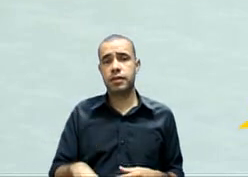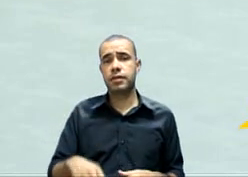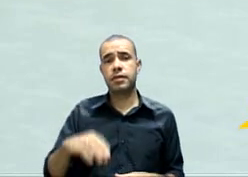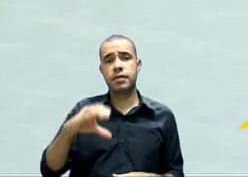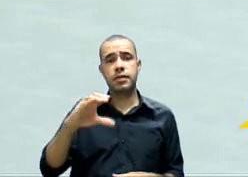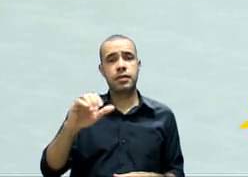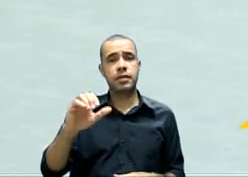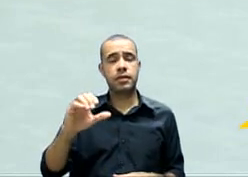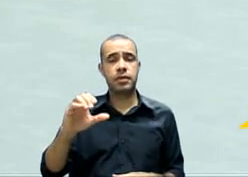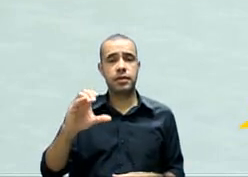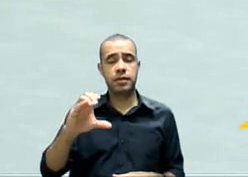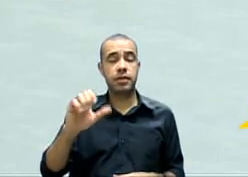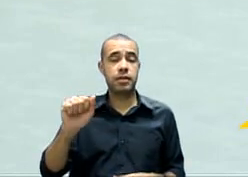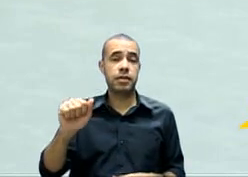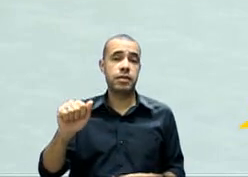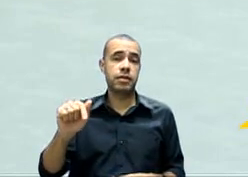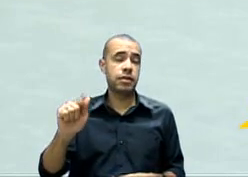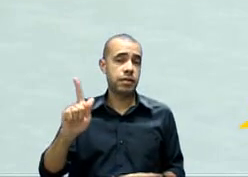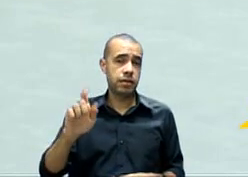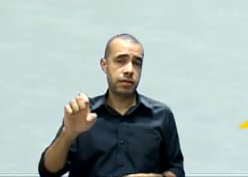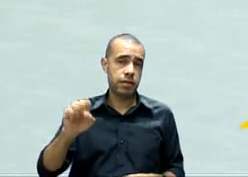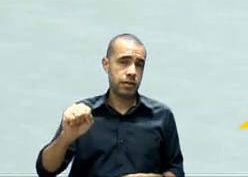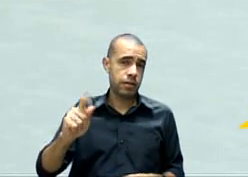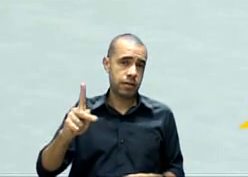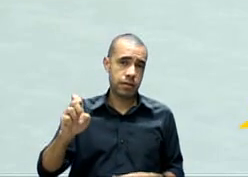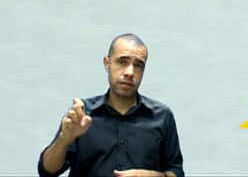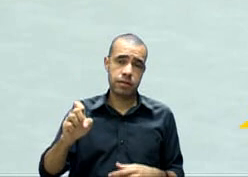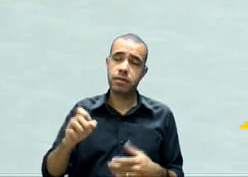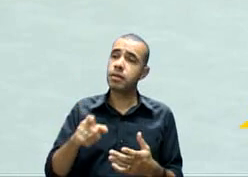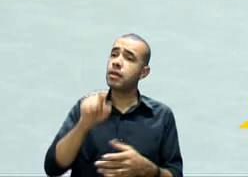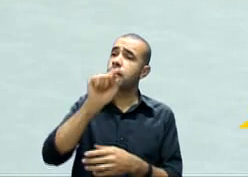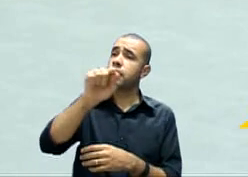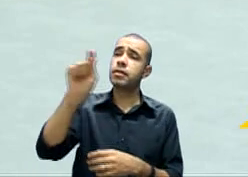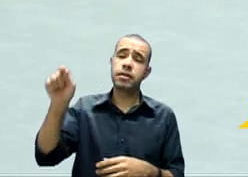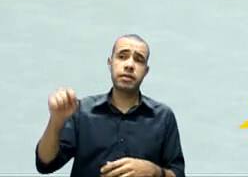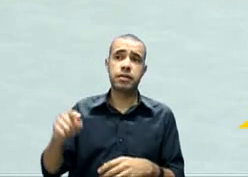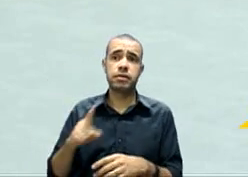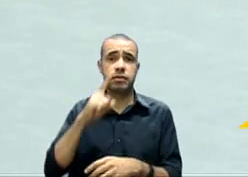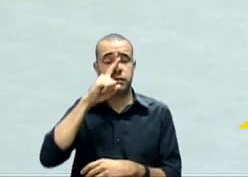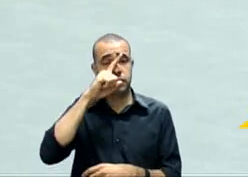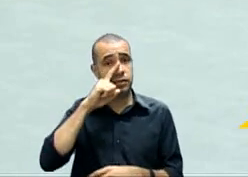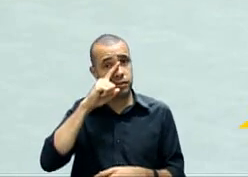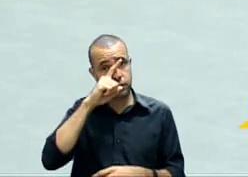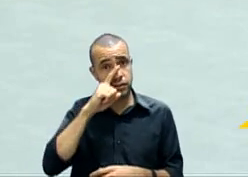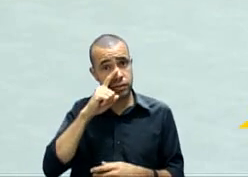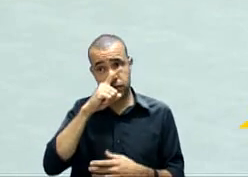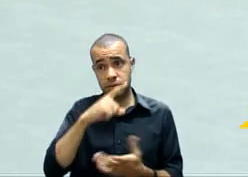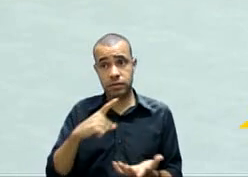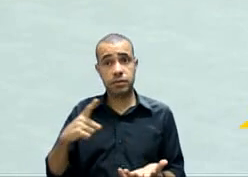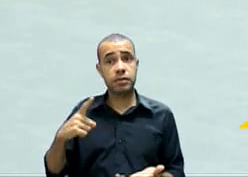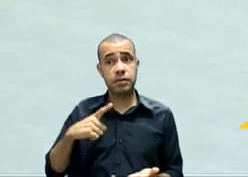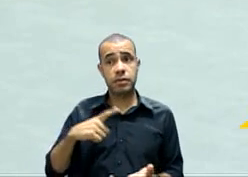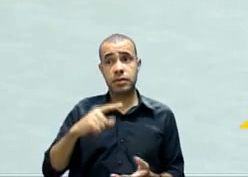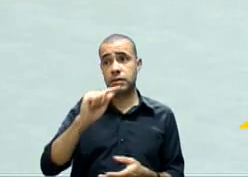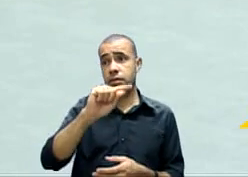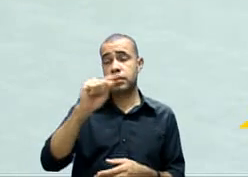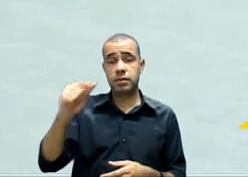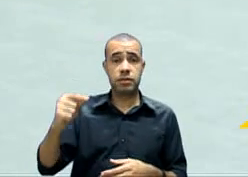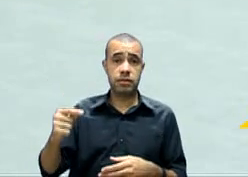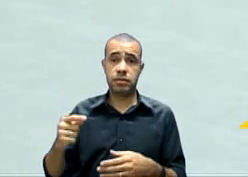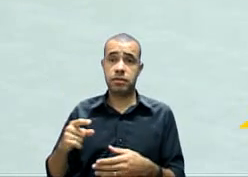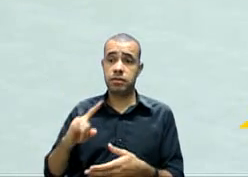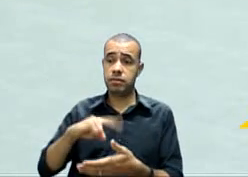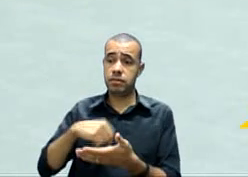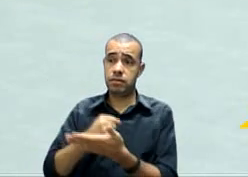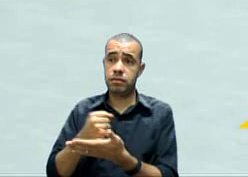sejam poupados da situação de risco em que vários estão fechados dentro